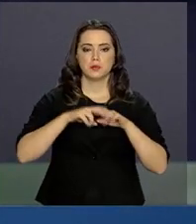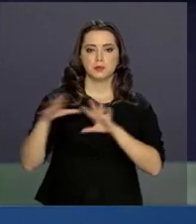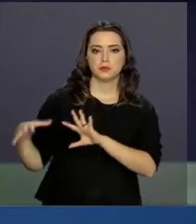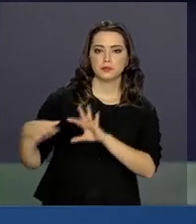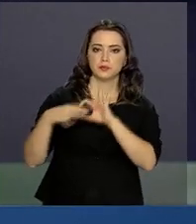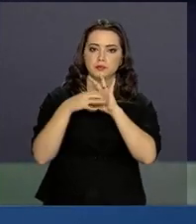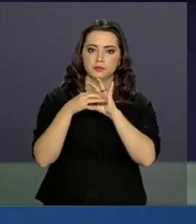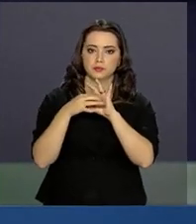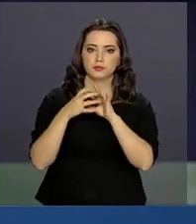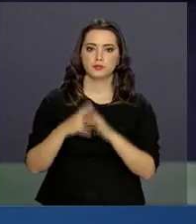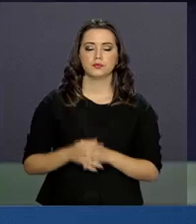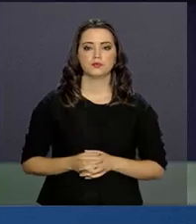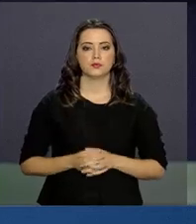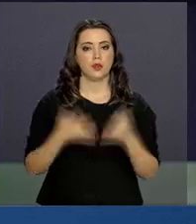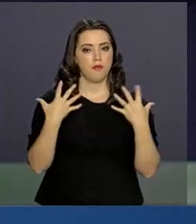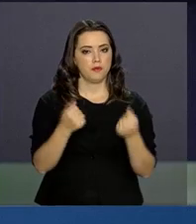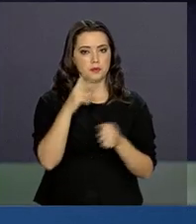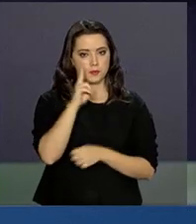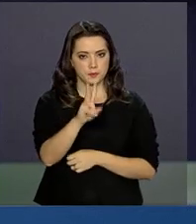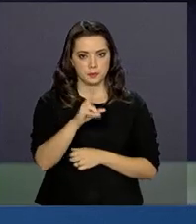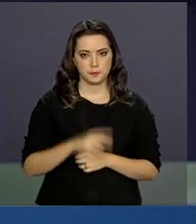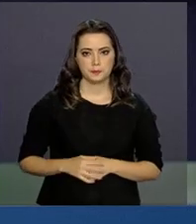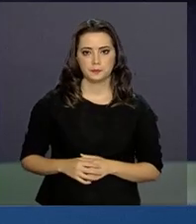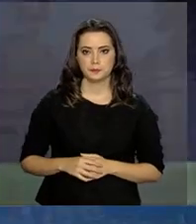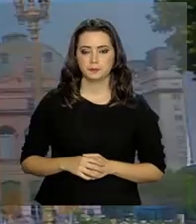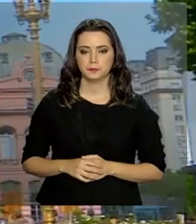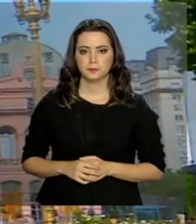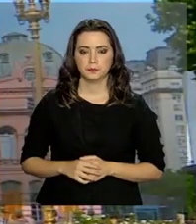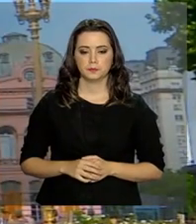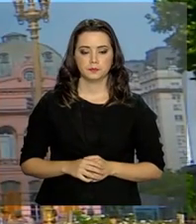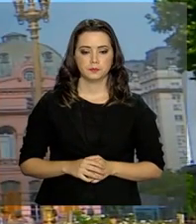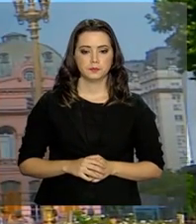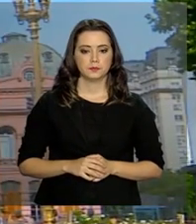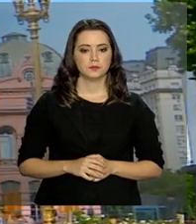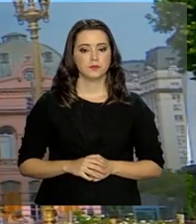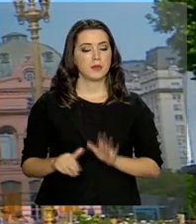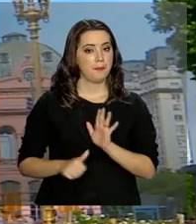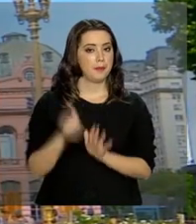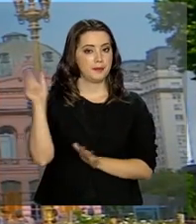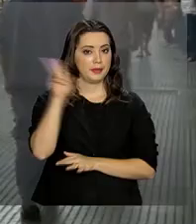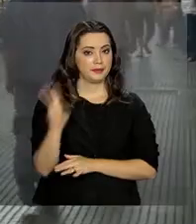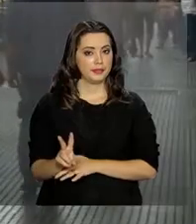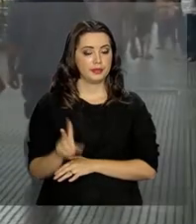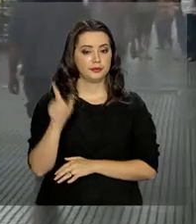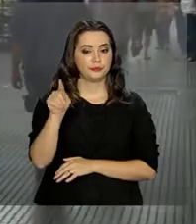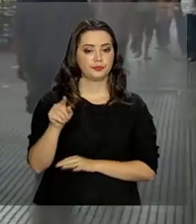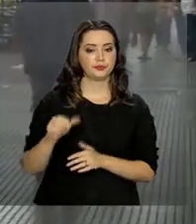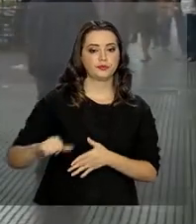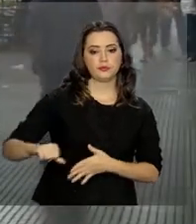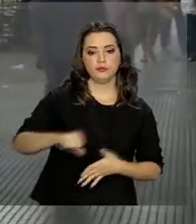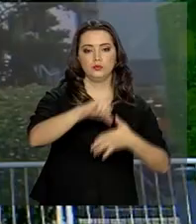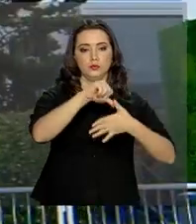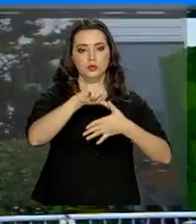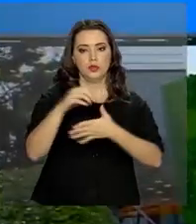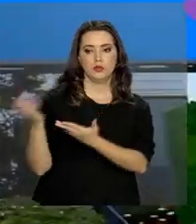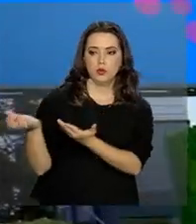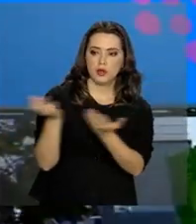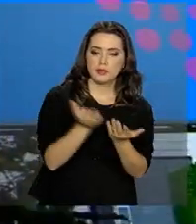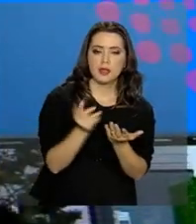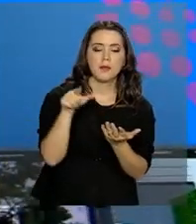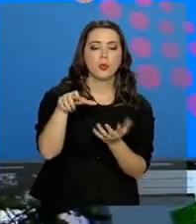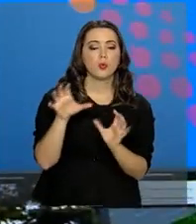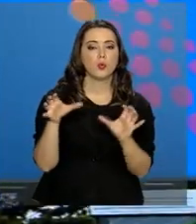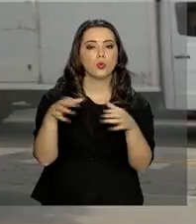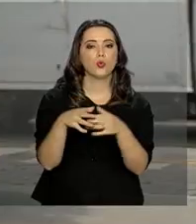em favor da integração. Vamos ver. É a primeira vez que a América do Sul recebe uma cúpula